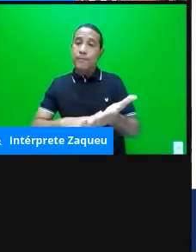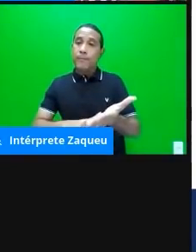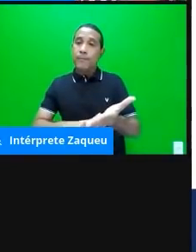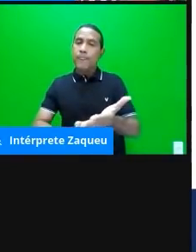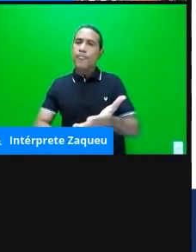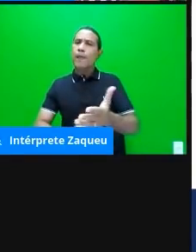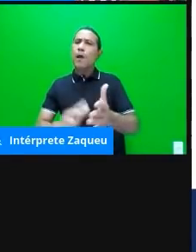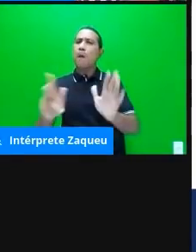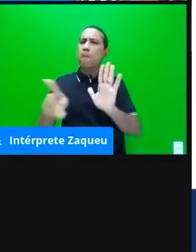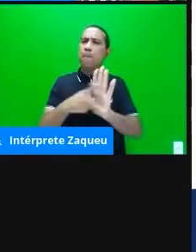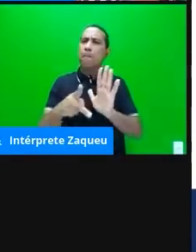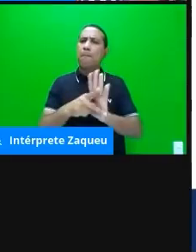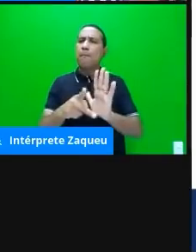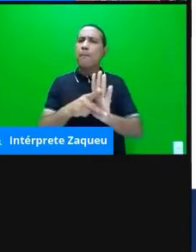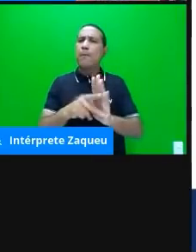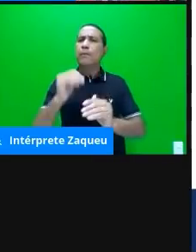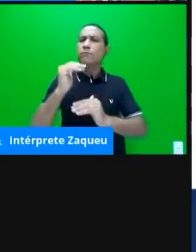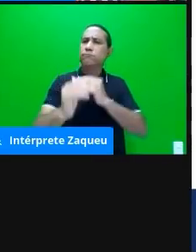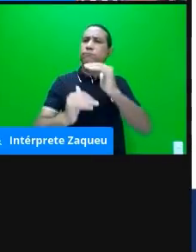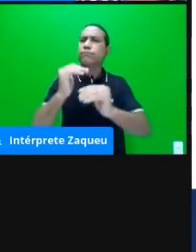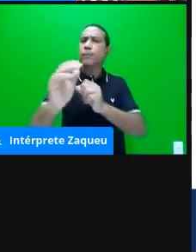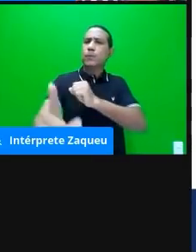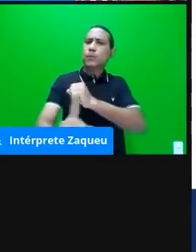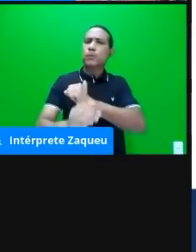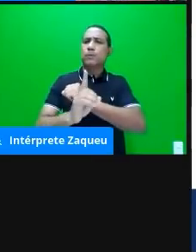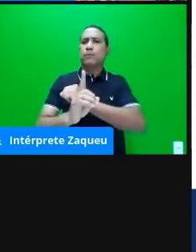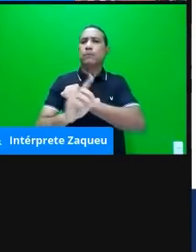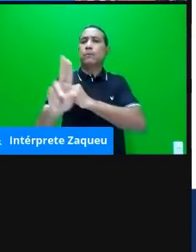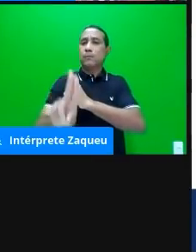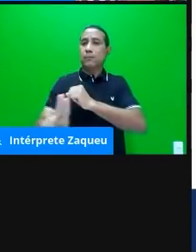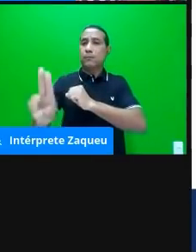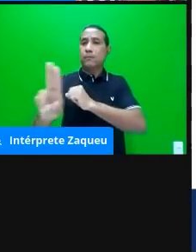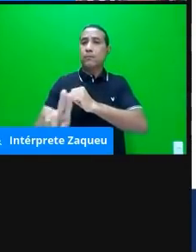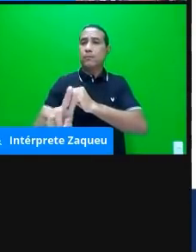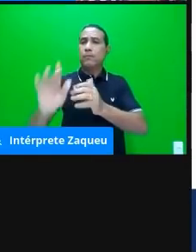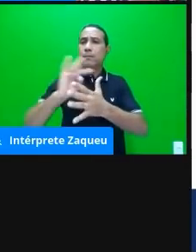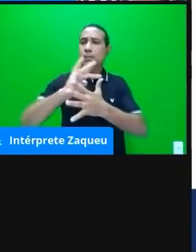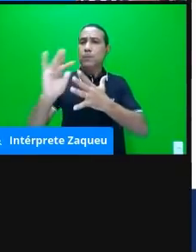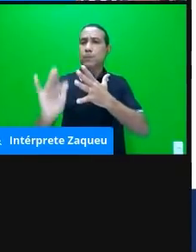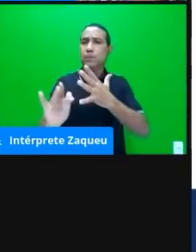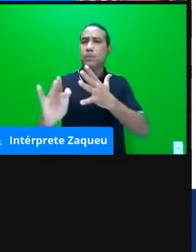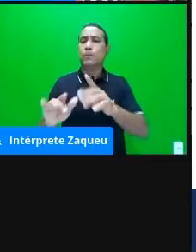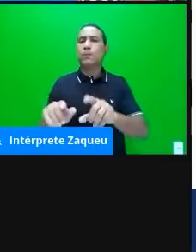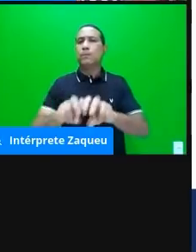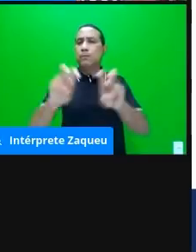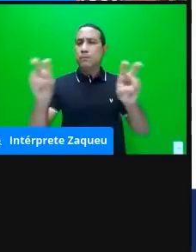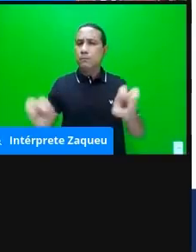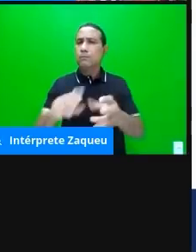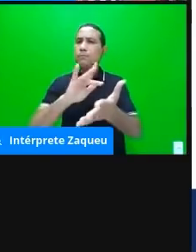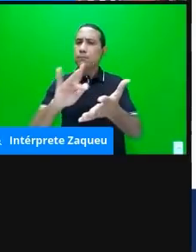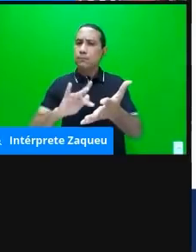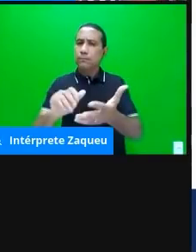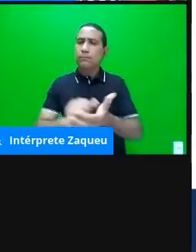esse processo de alfabetização. O uso de mídias digitais, as aulas